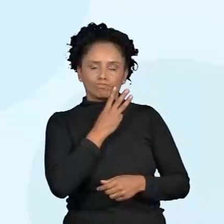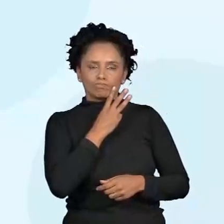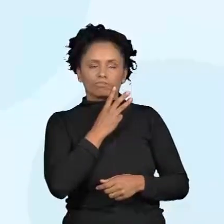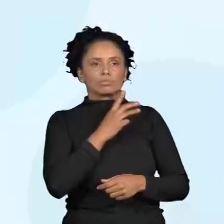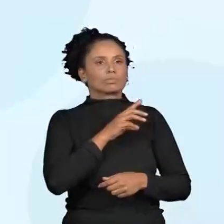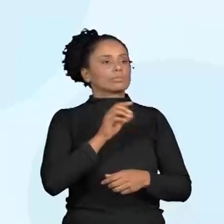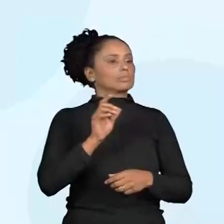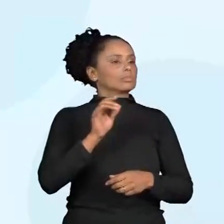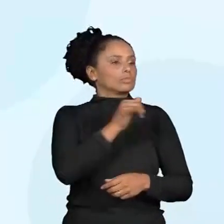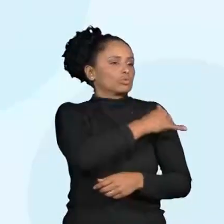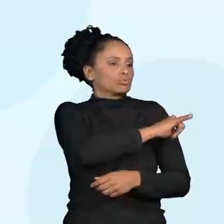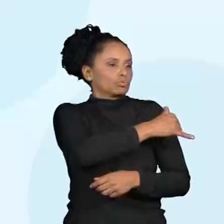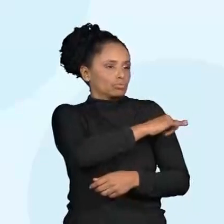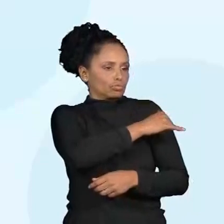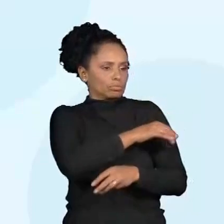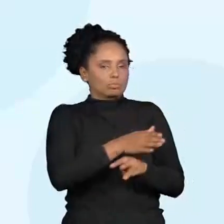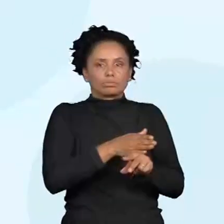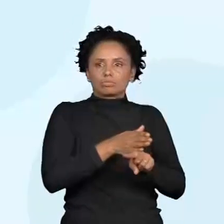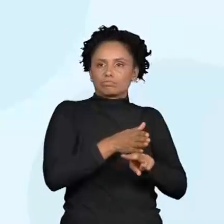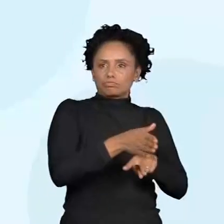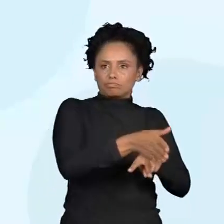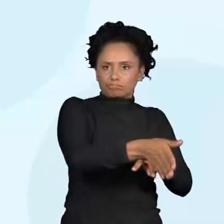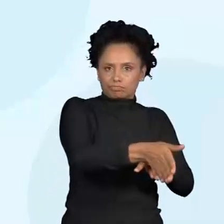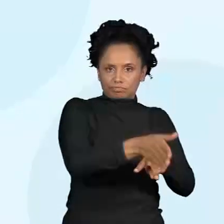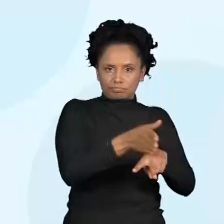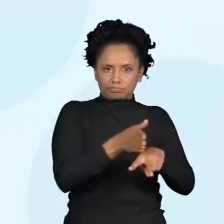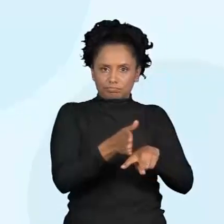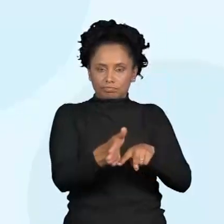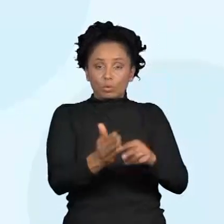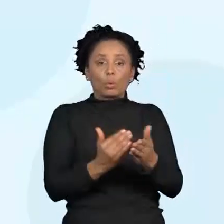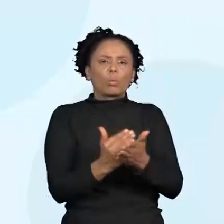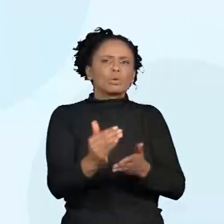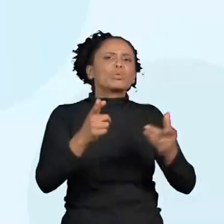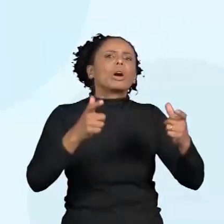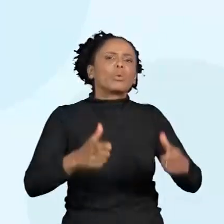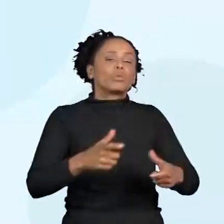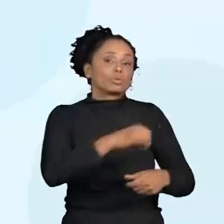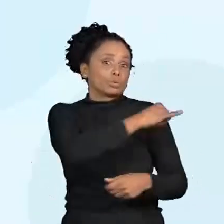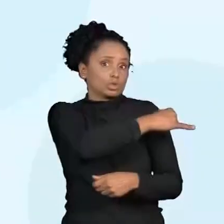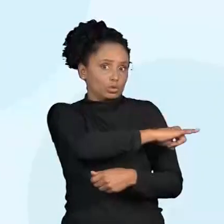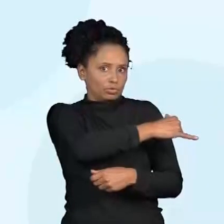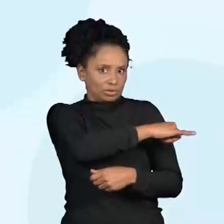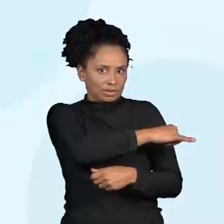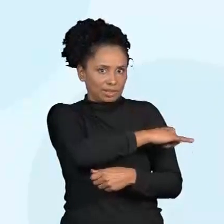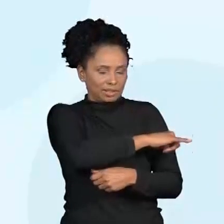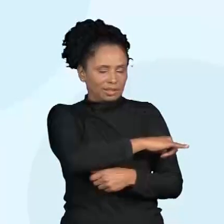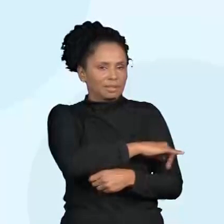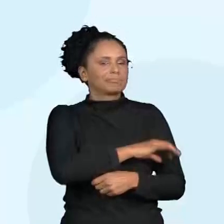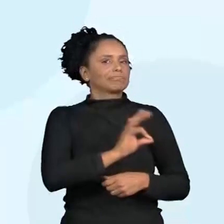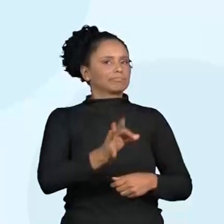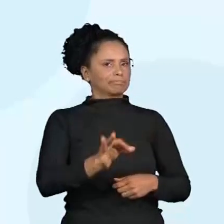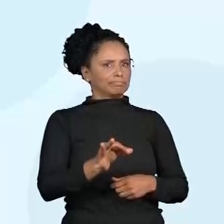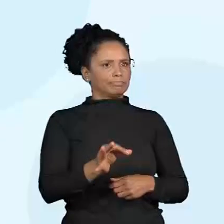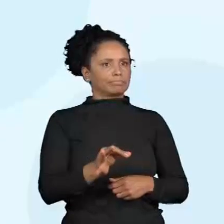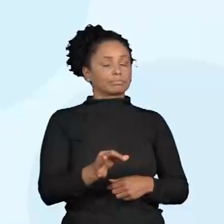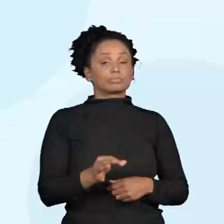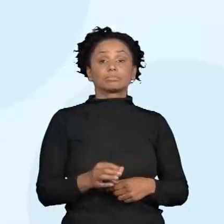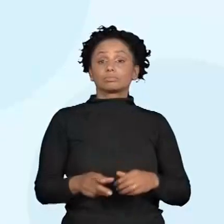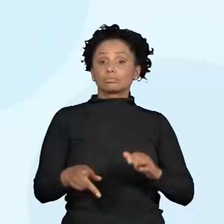as ferrovias iniciam aí no Rio de Janeiro, num trecho